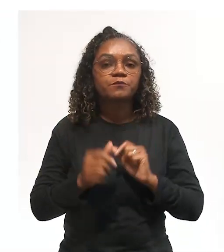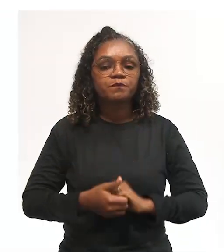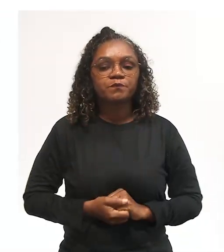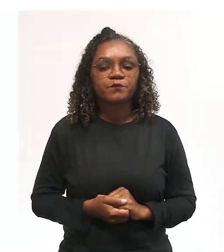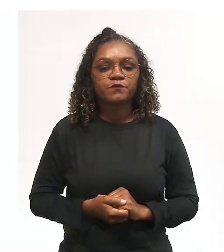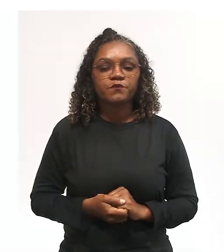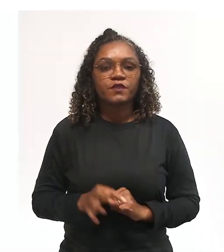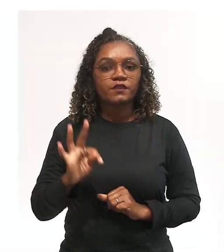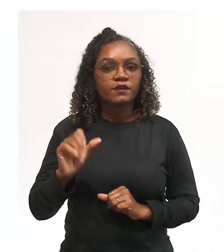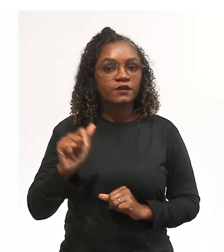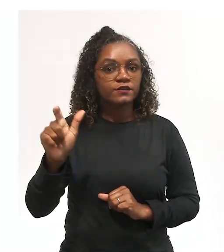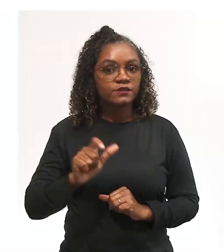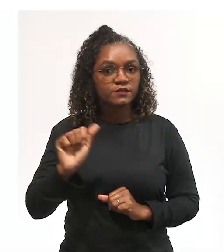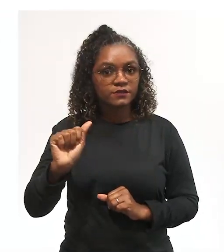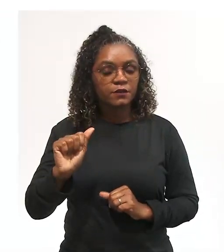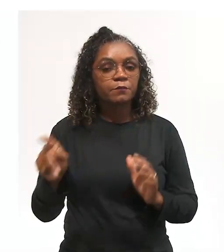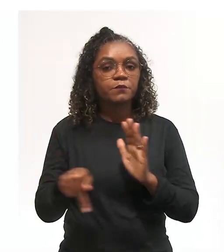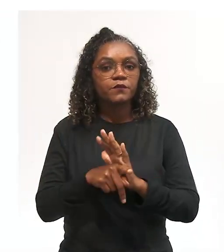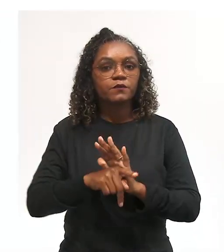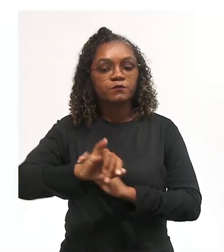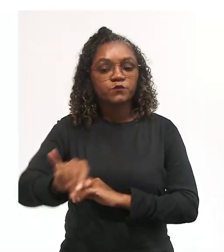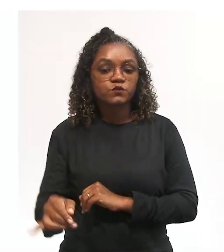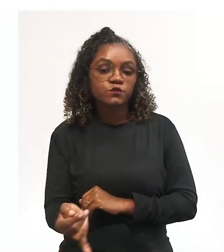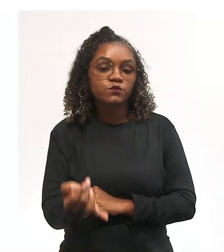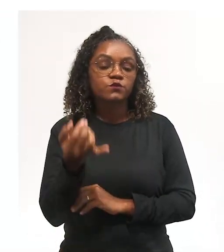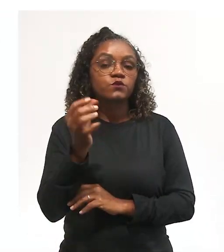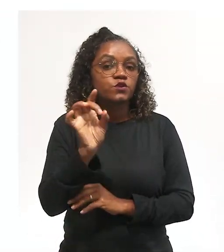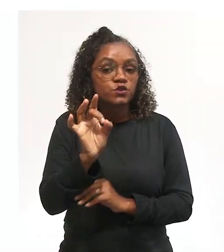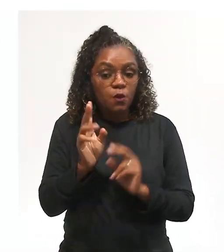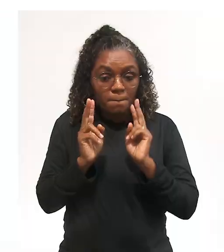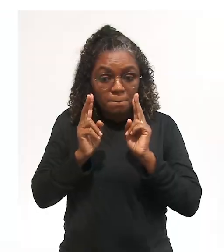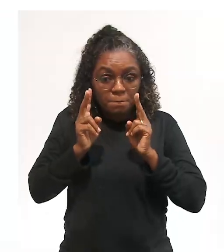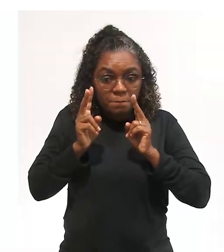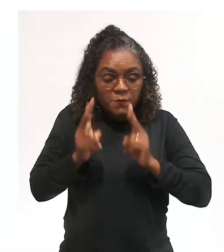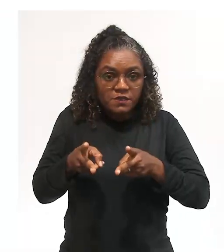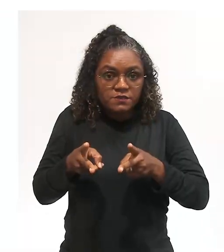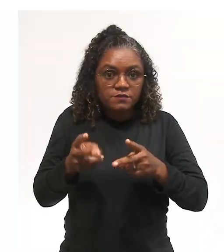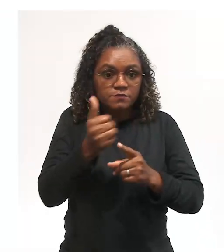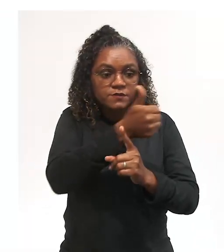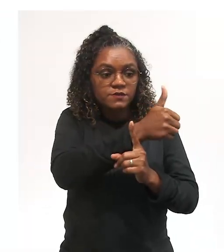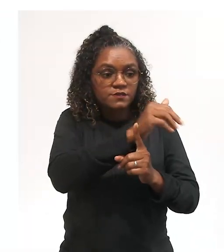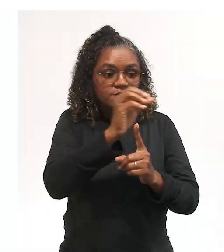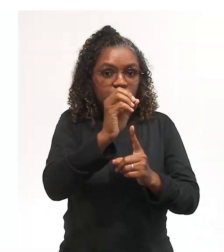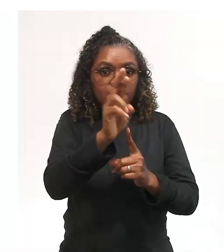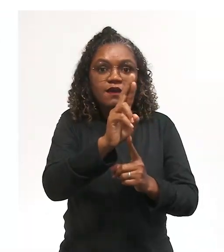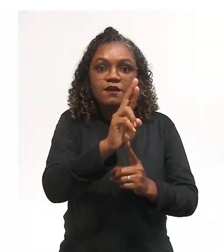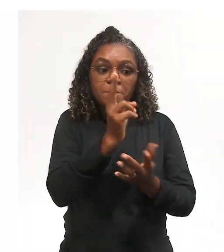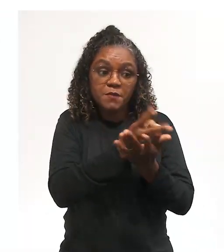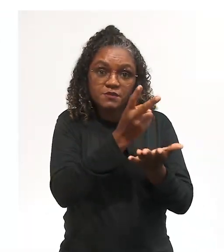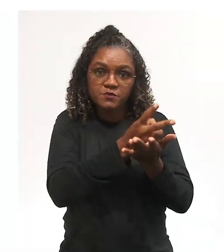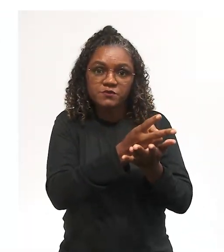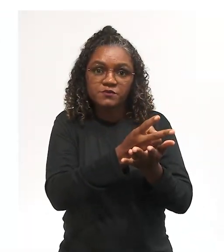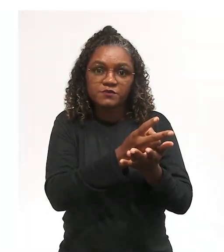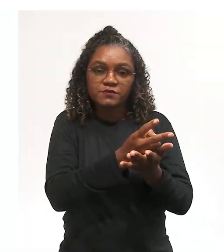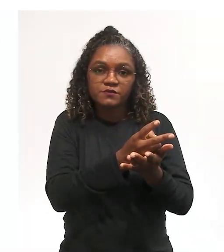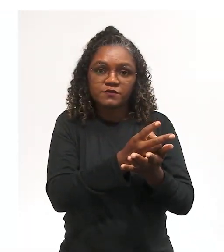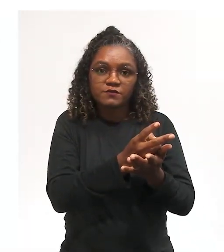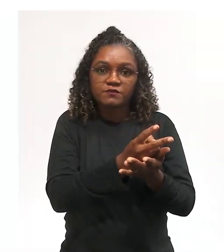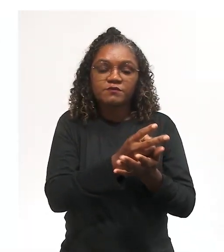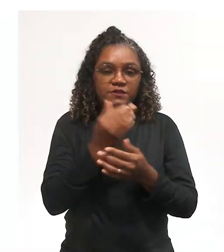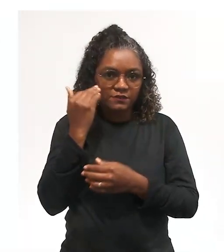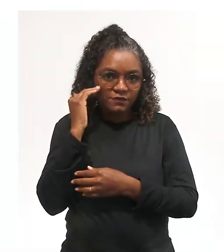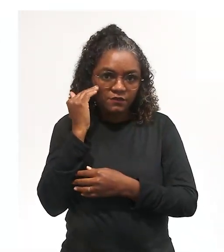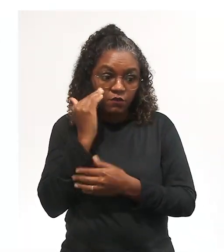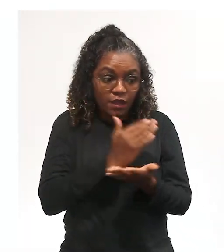taxa de juro, ela só incide em cima do nosso capital